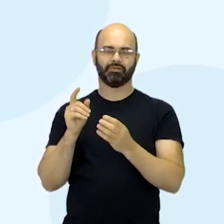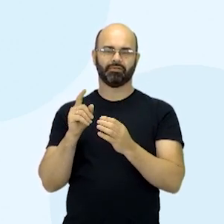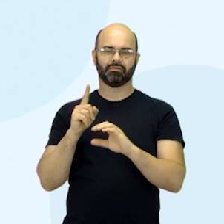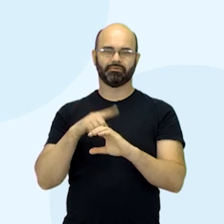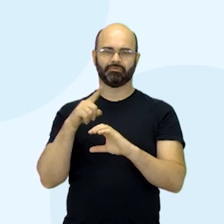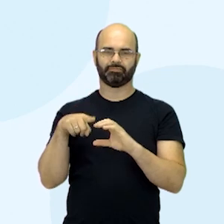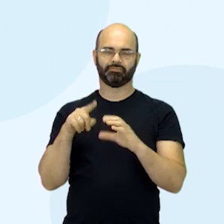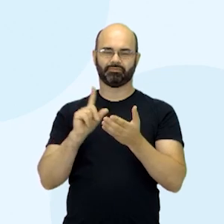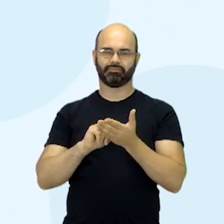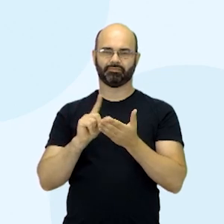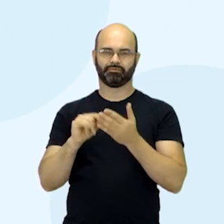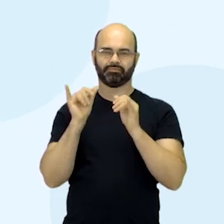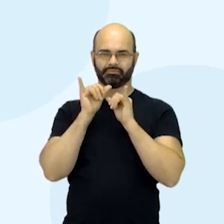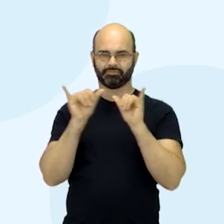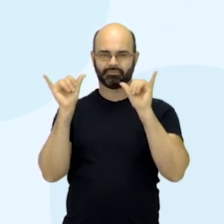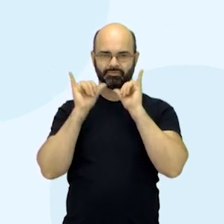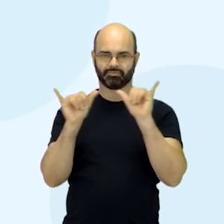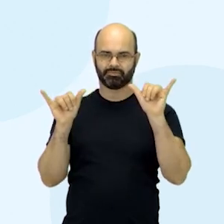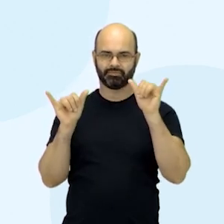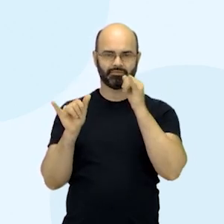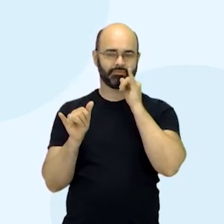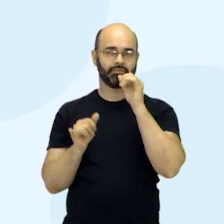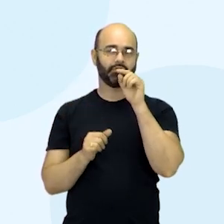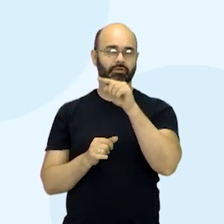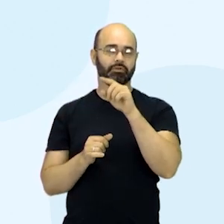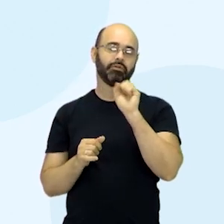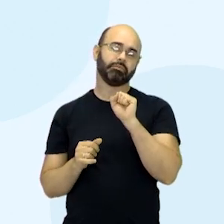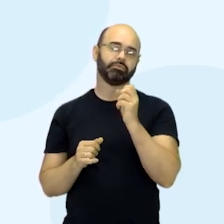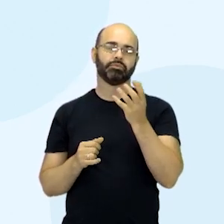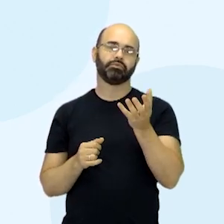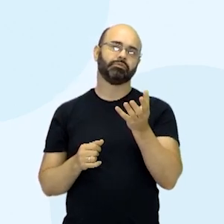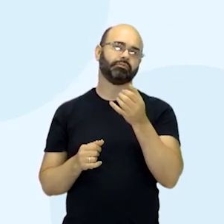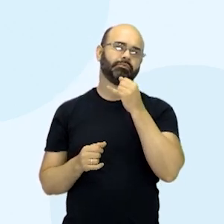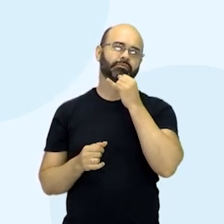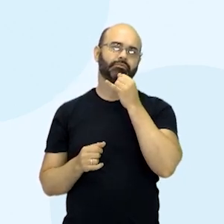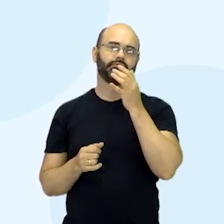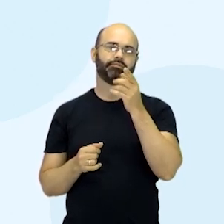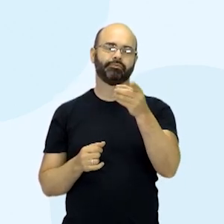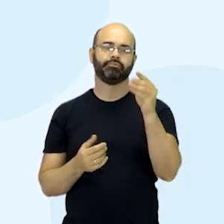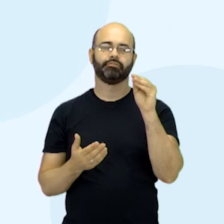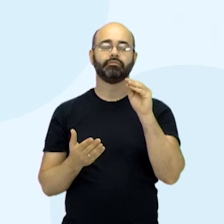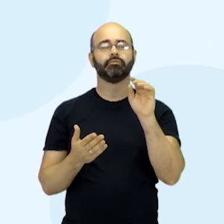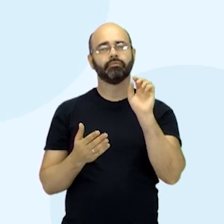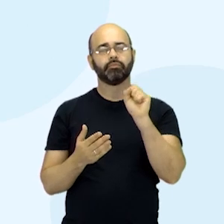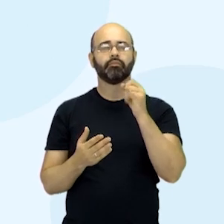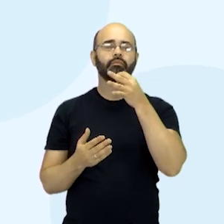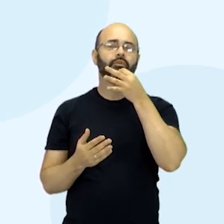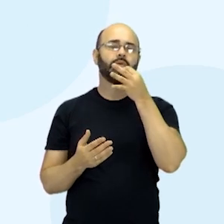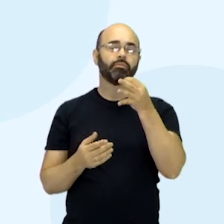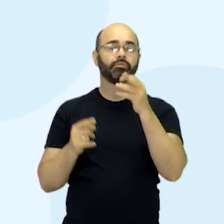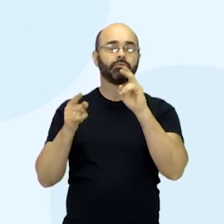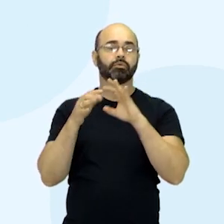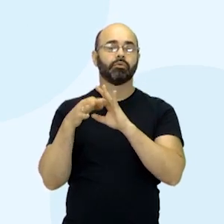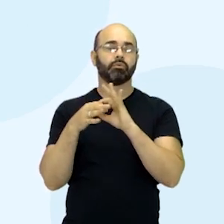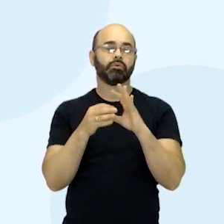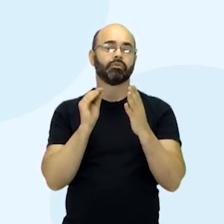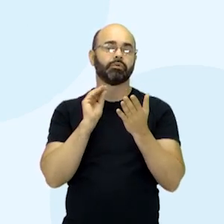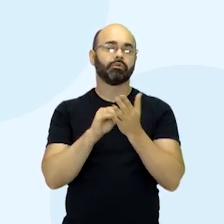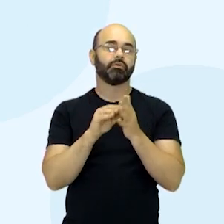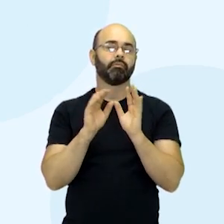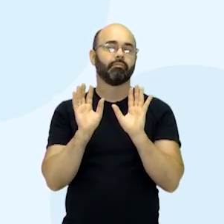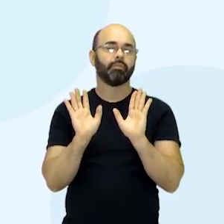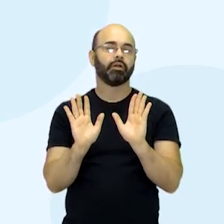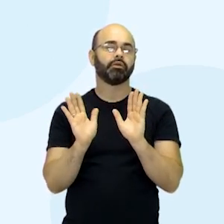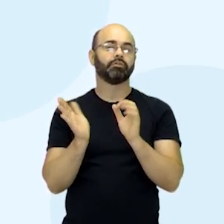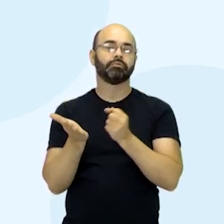divulgação científica, ele pode, né, ter até essa parte de você colocar a sua opinião sobre aquele contexto, mas